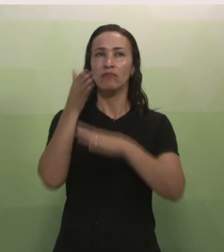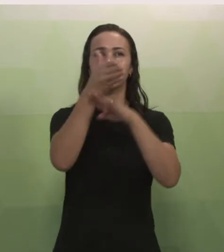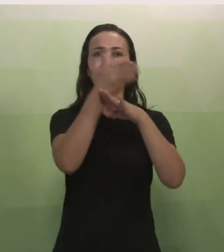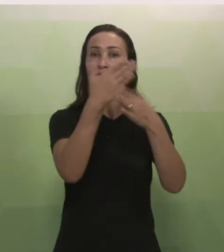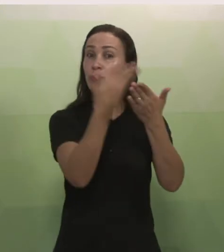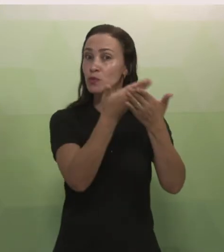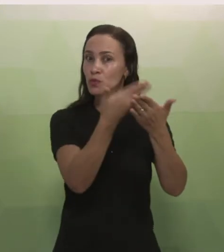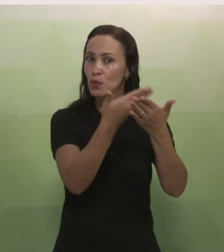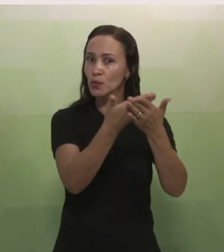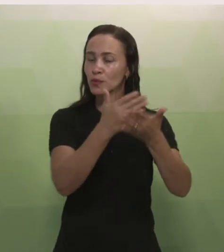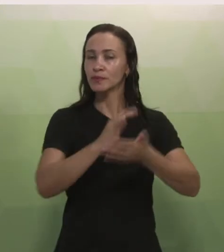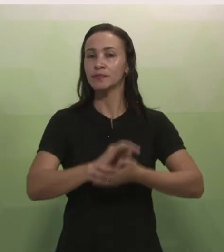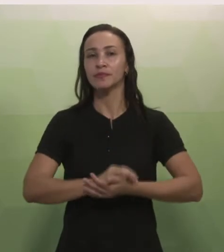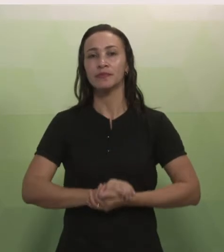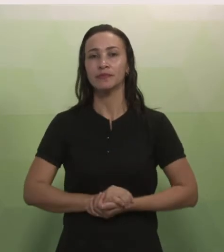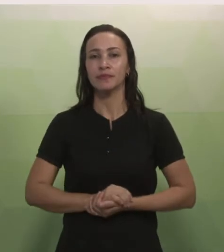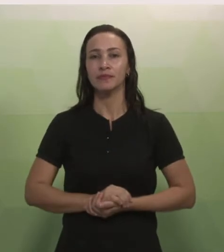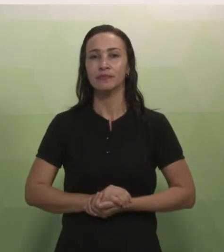excursão de estudos,